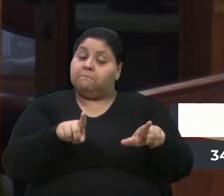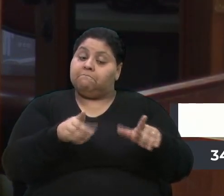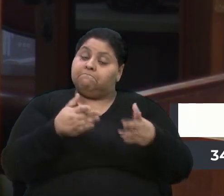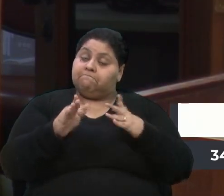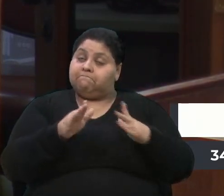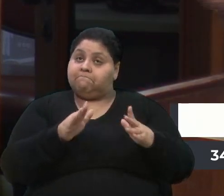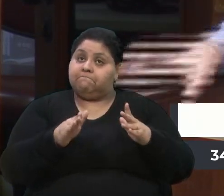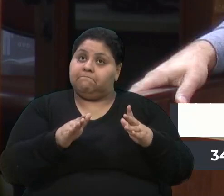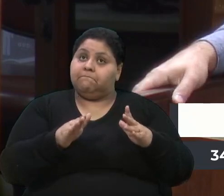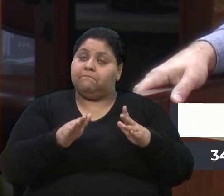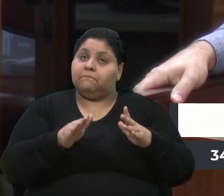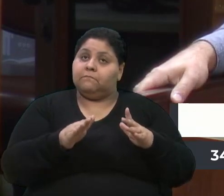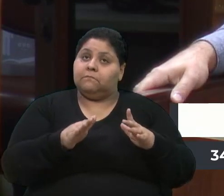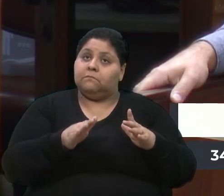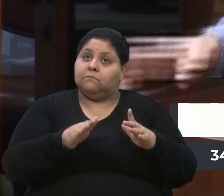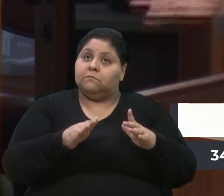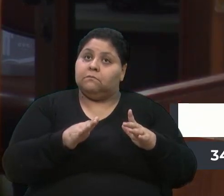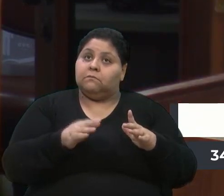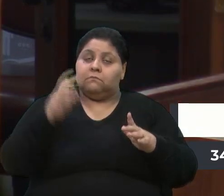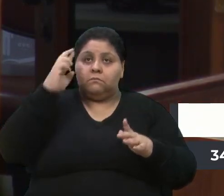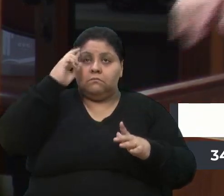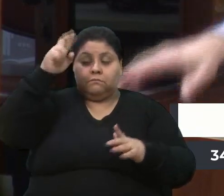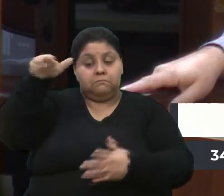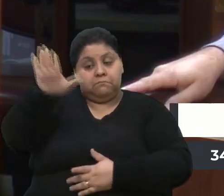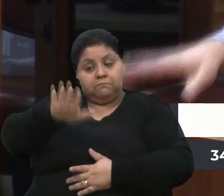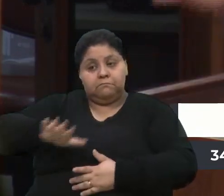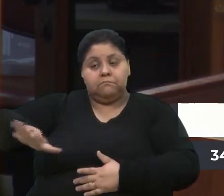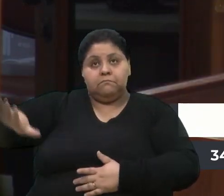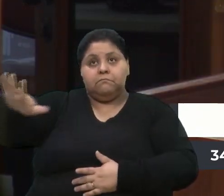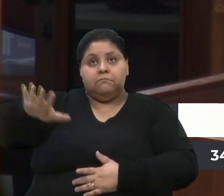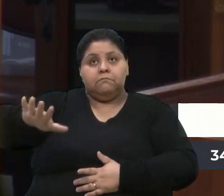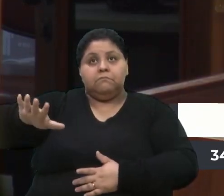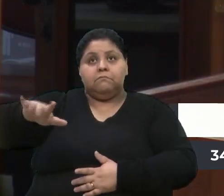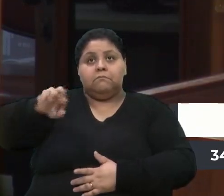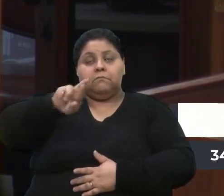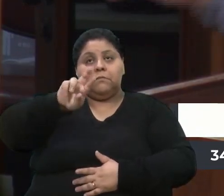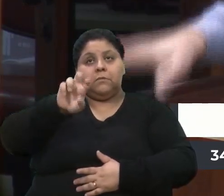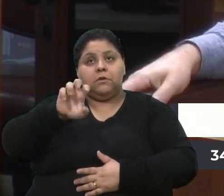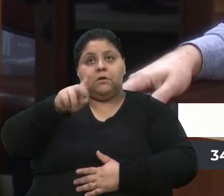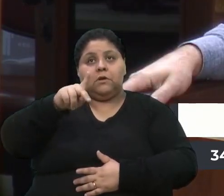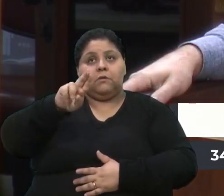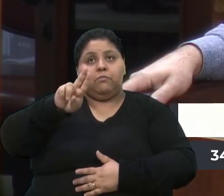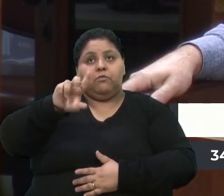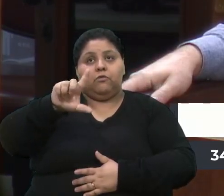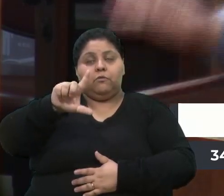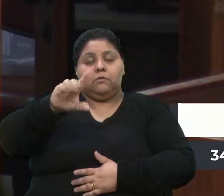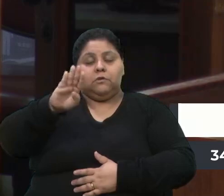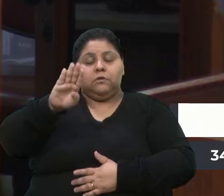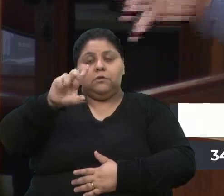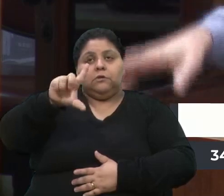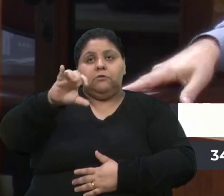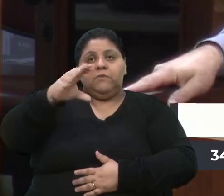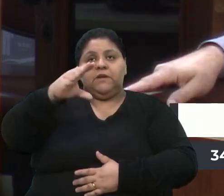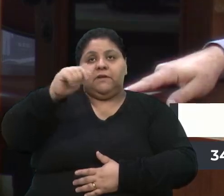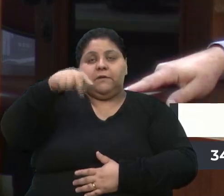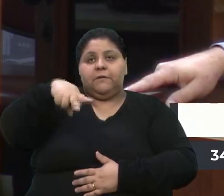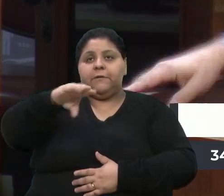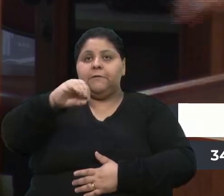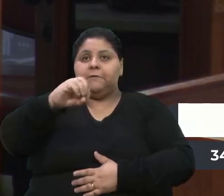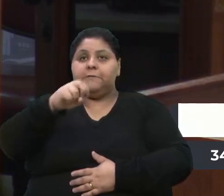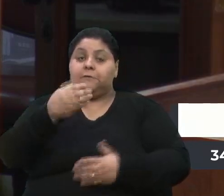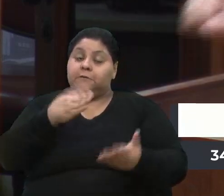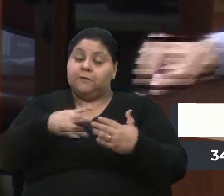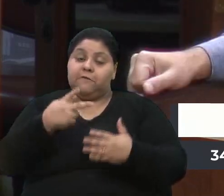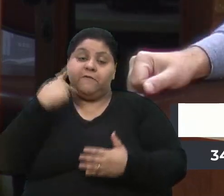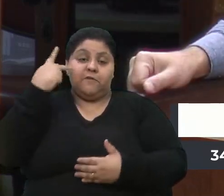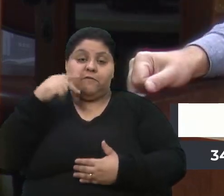do Diretório Nacional do Republicanos talvez sejam... o vereador não saiba de fato, né?